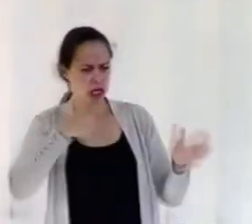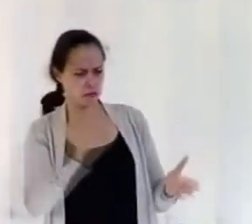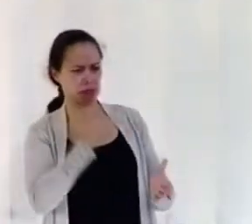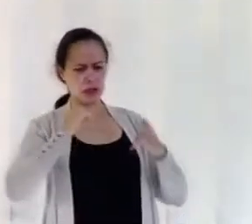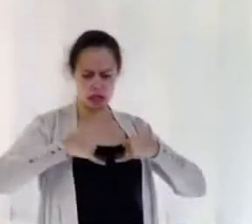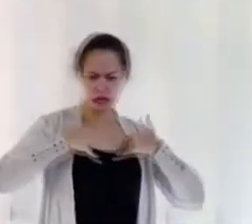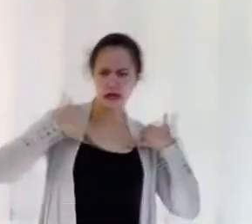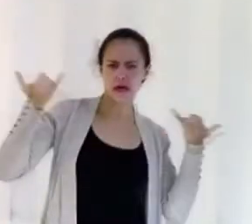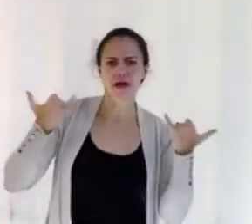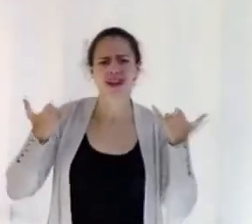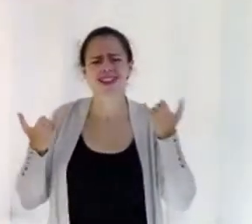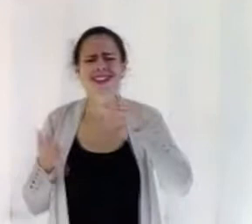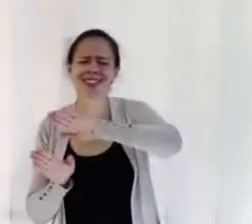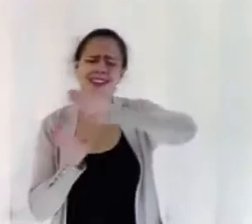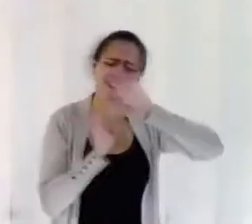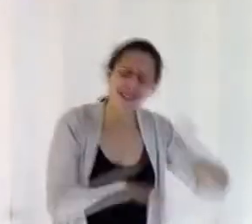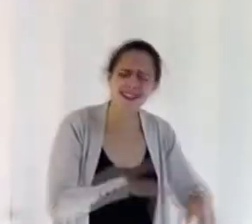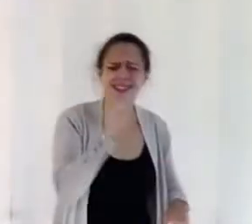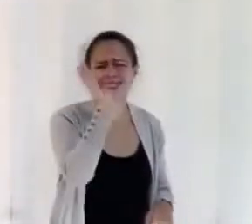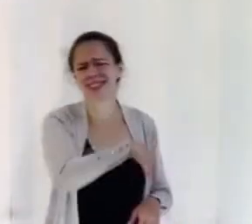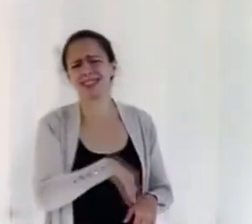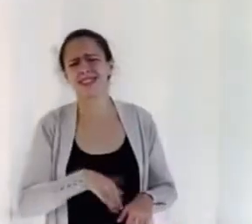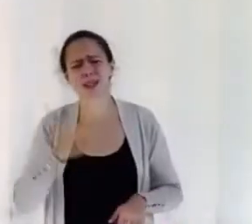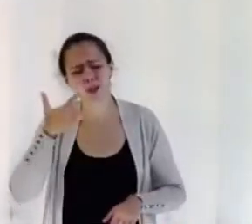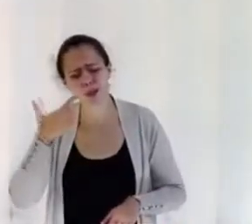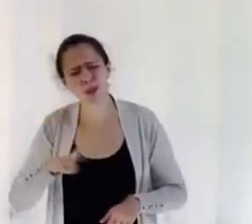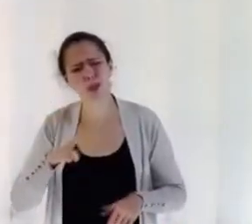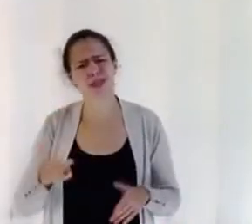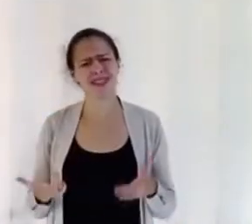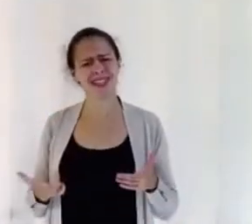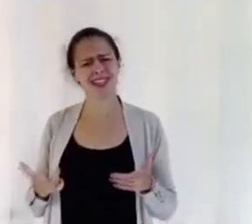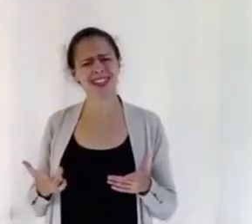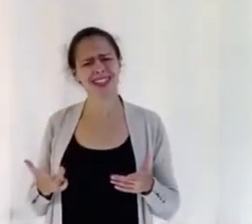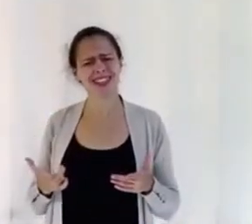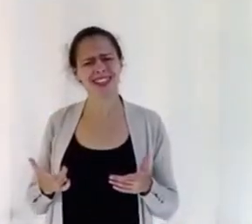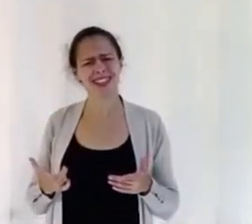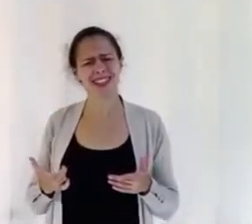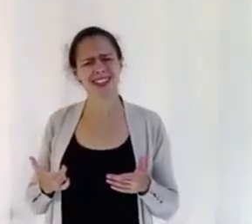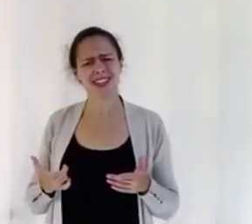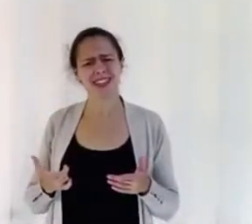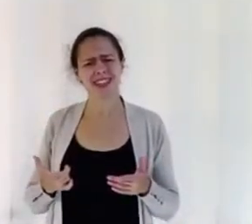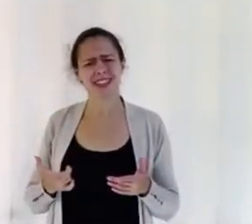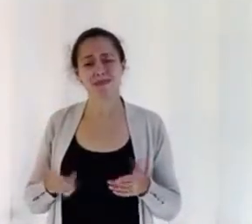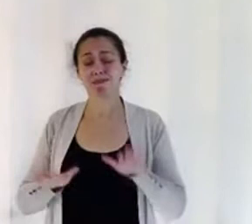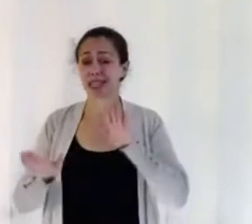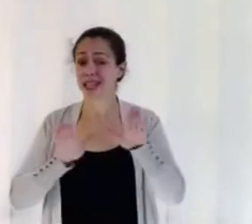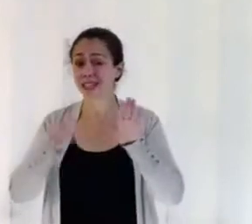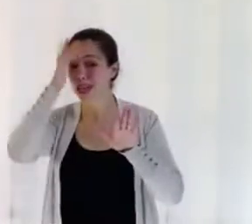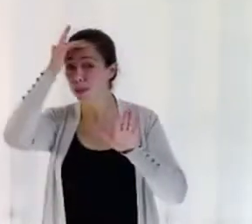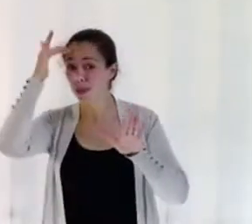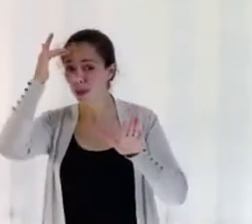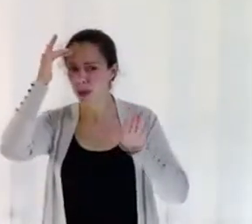legalista sendo em uma coisa algo, mas na outra totalmente liberal, totalmente